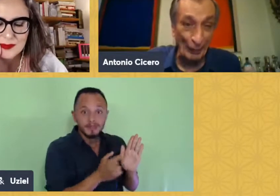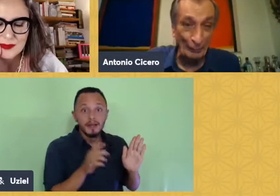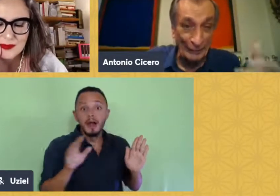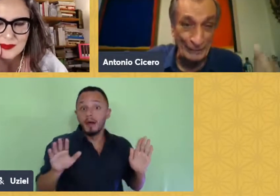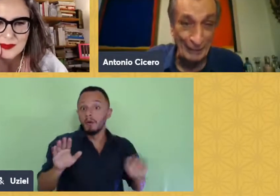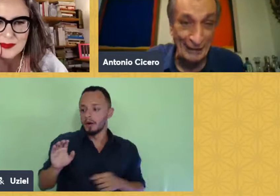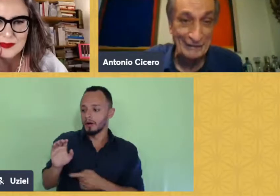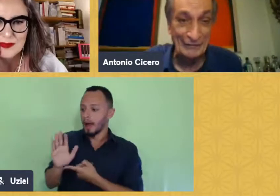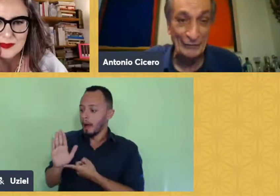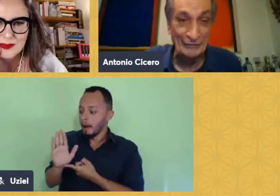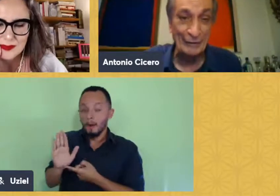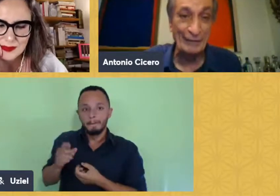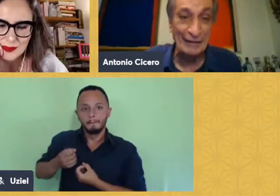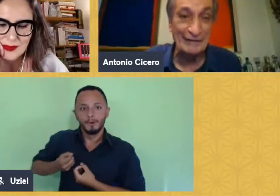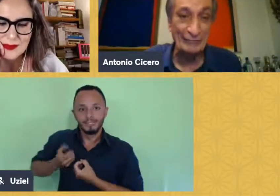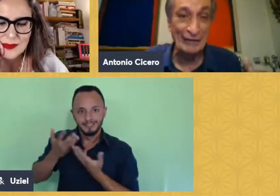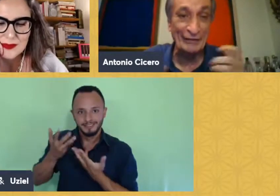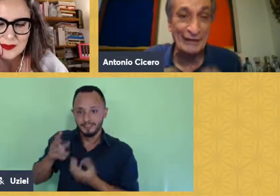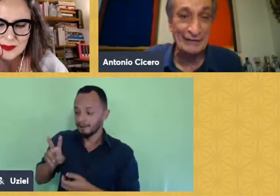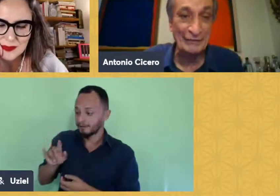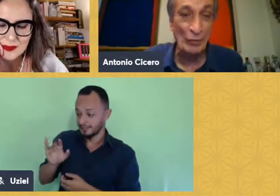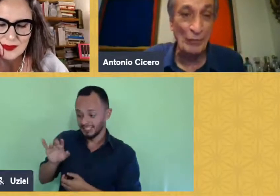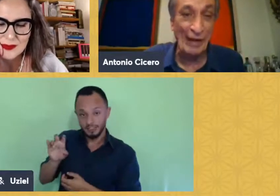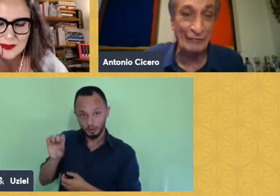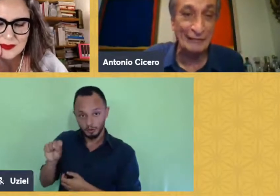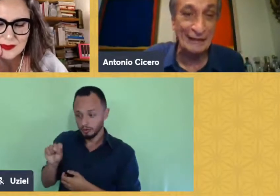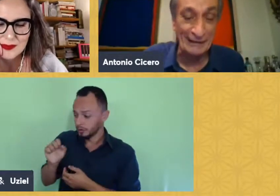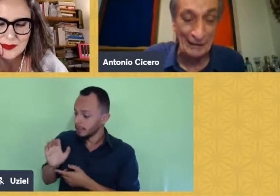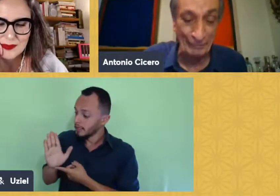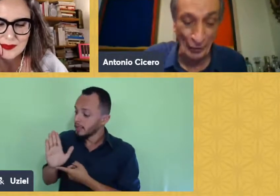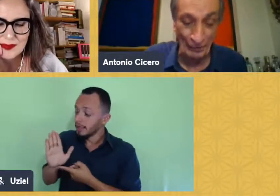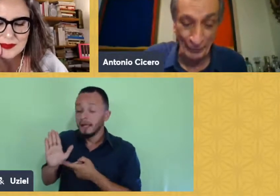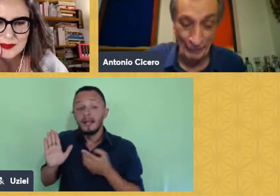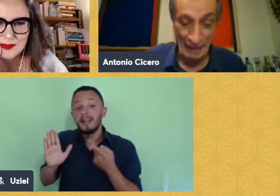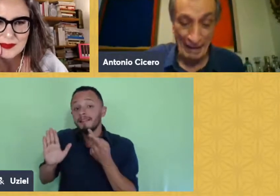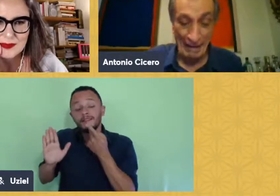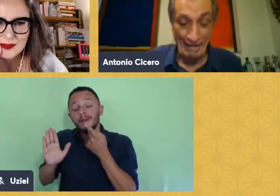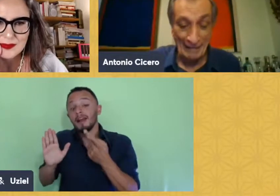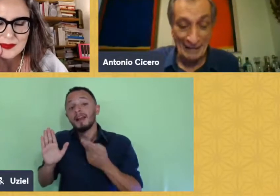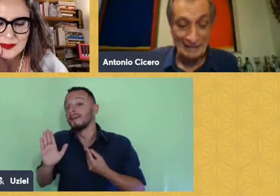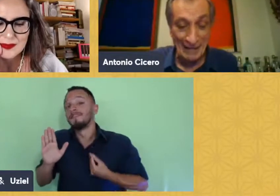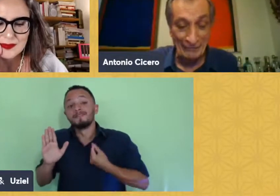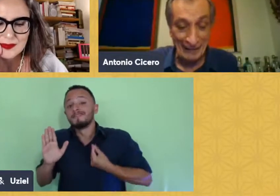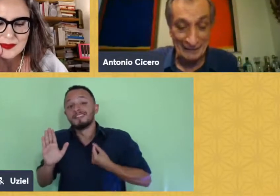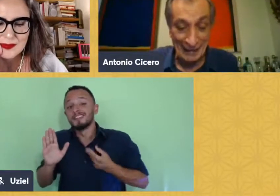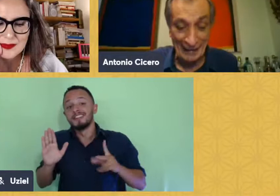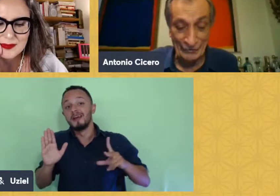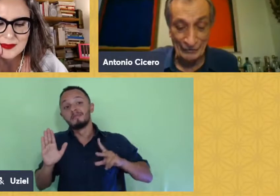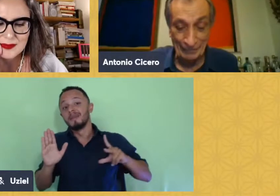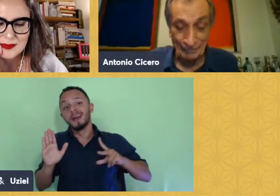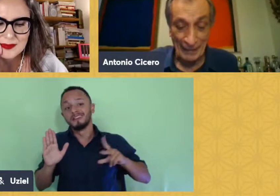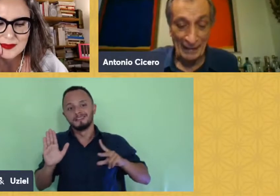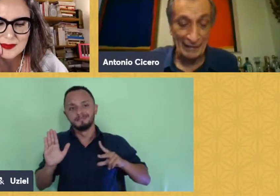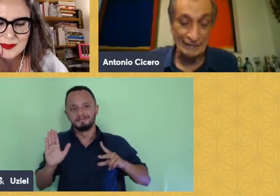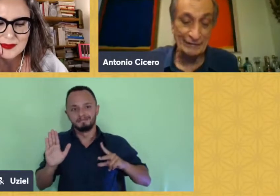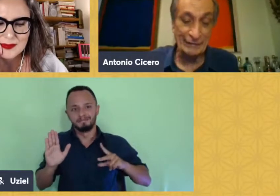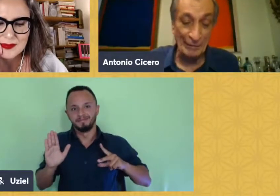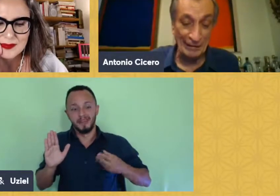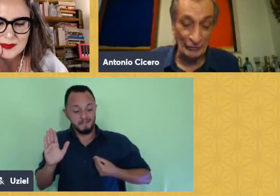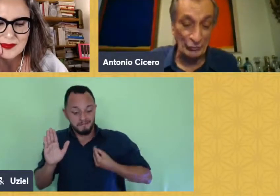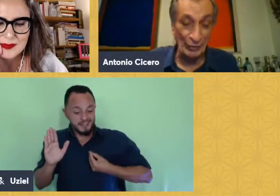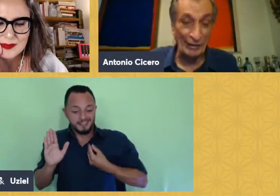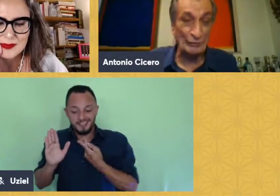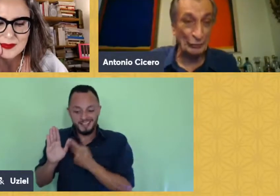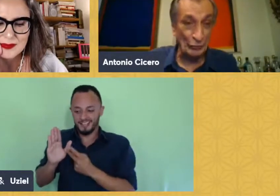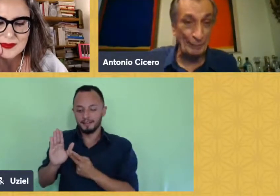dele próprio. Por isso que parece tão estranho. Parece estar falando de como é a vida dele próprio. Mas, na verdade, ele diz: de